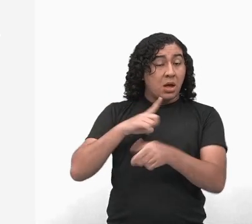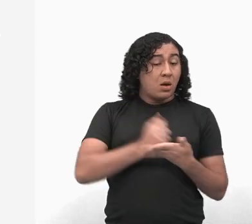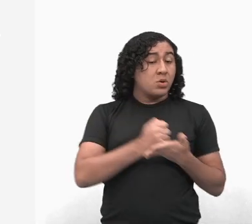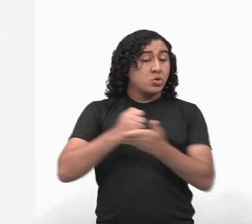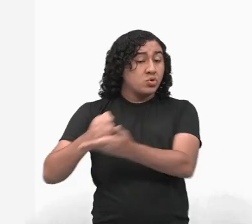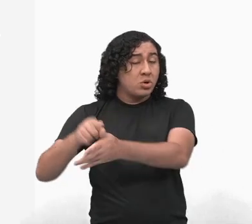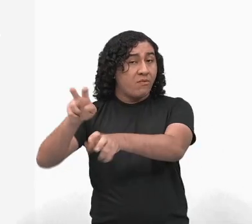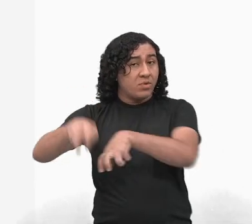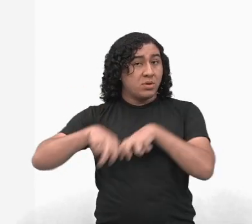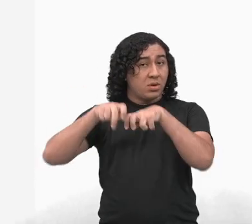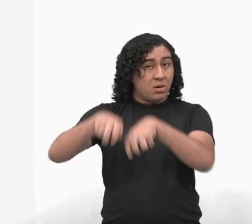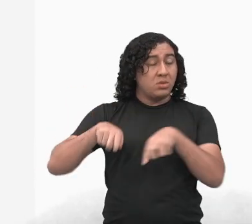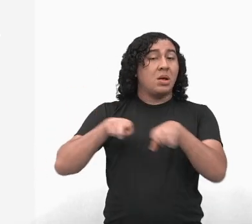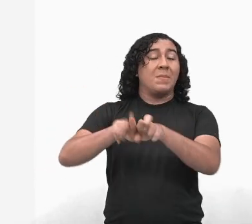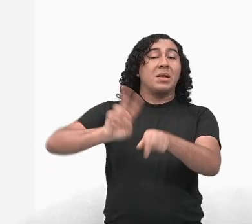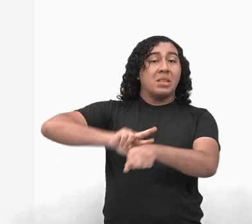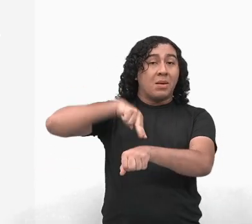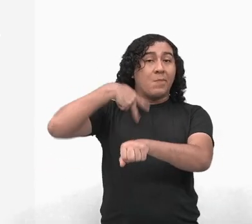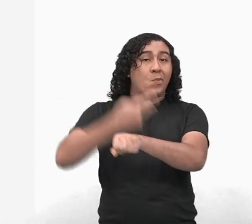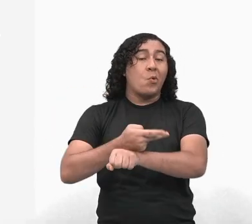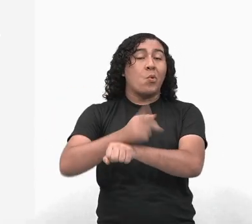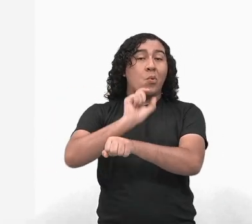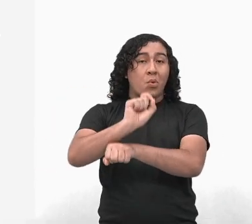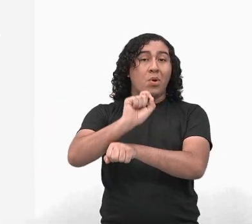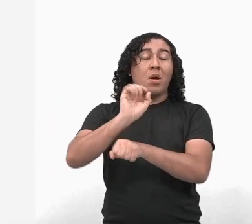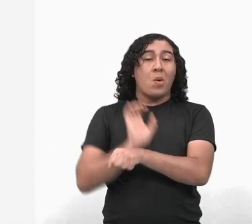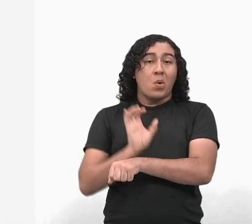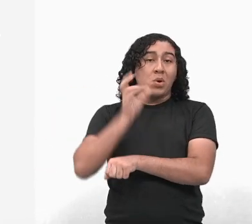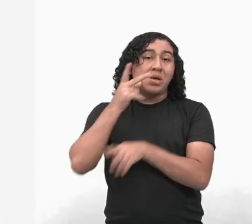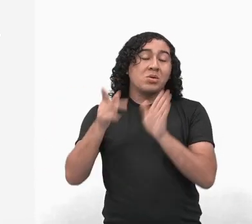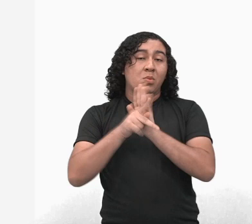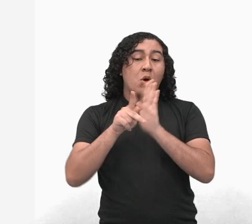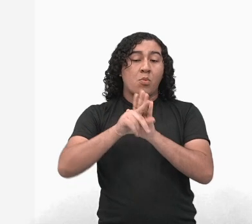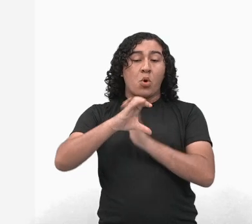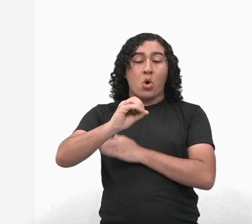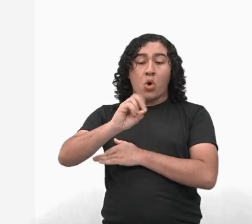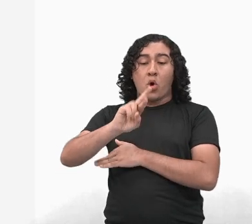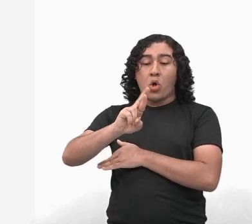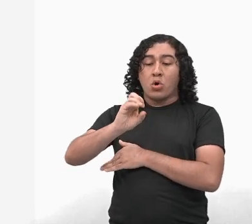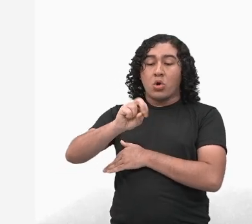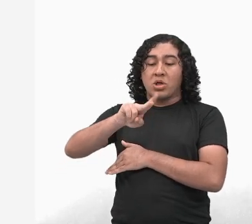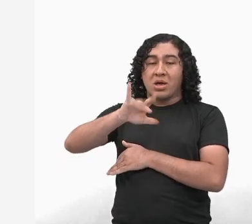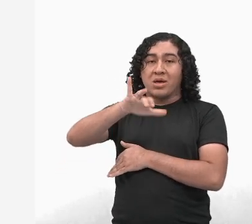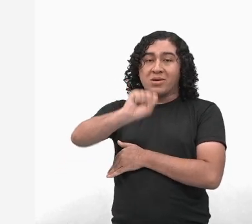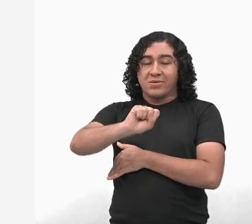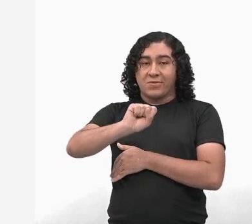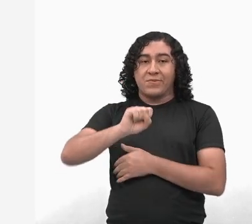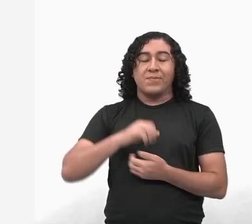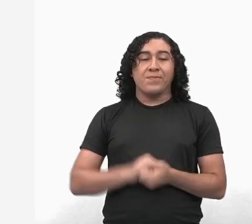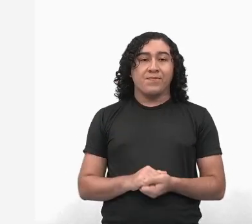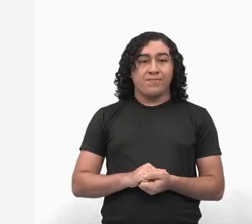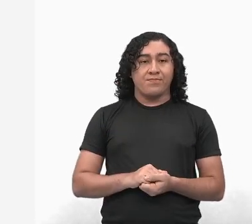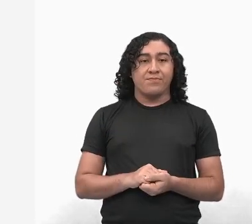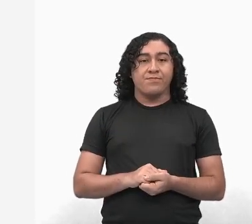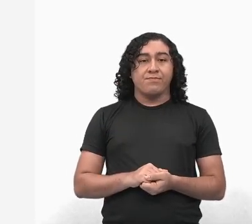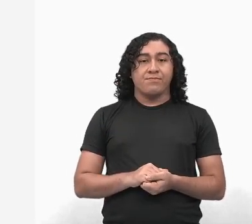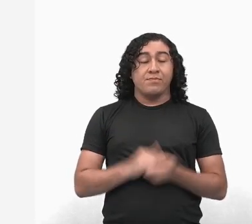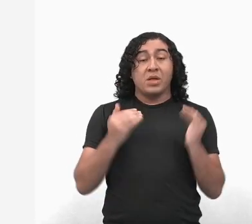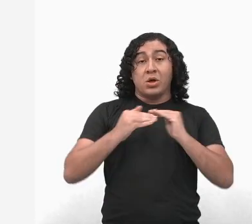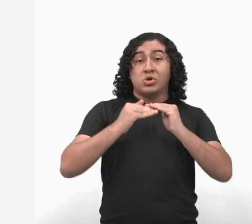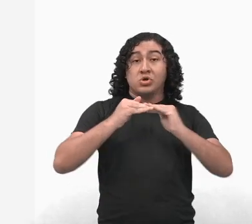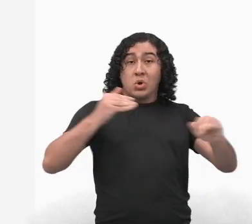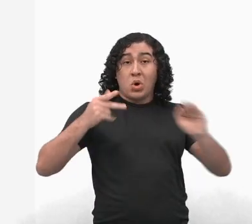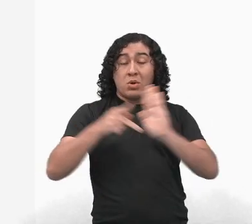e torná-la ali o que a gente vai conhecer futuramente como os coronéis. Vamos adiante, vamos lá, gente. Insatisfação com a negativa